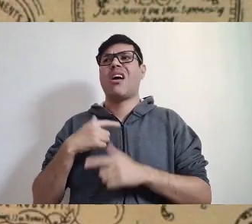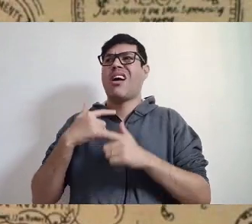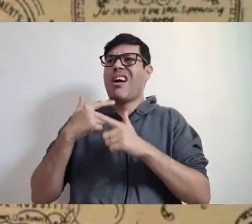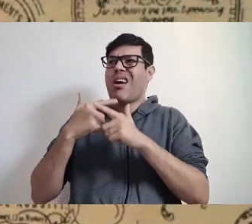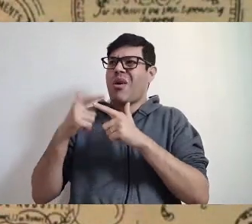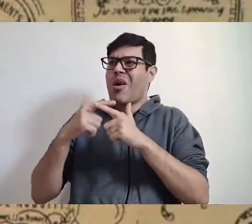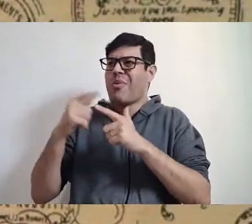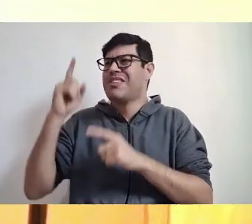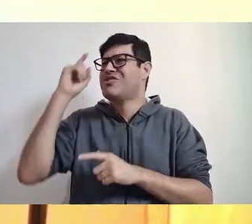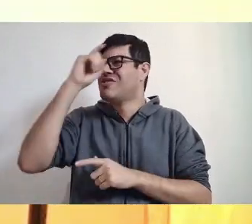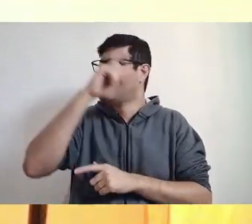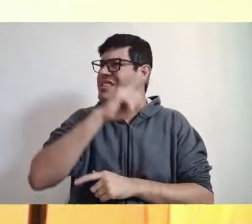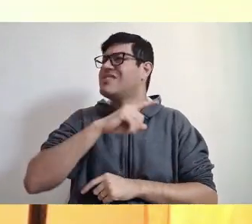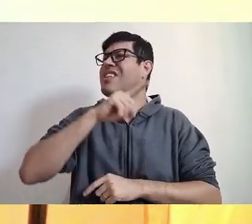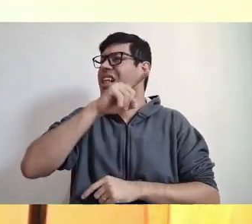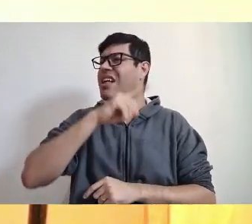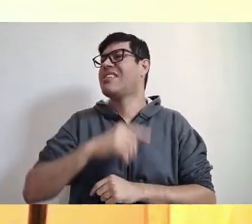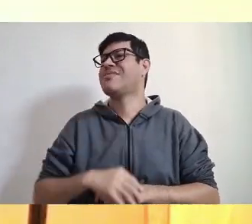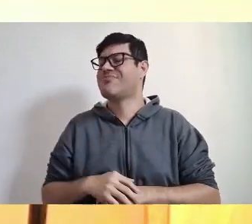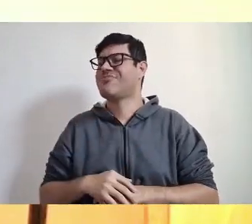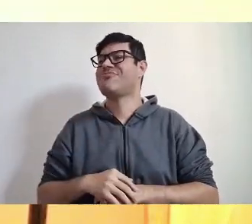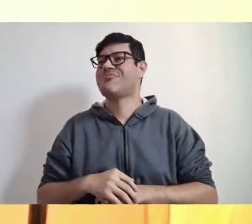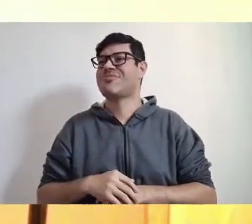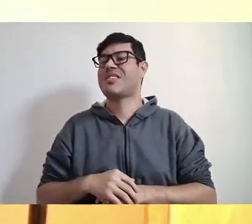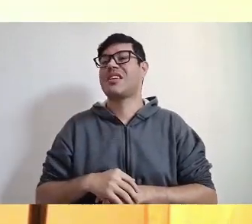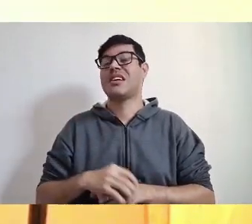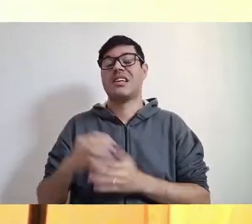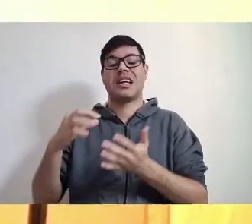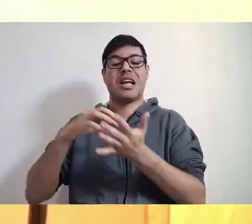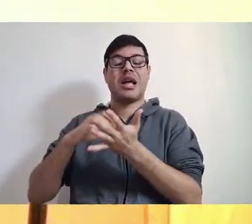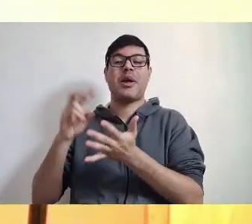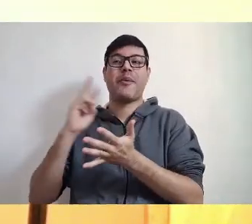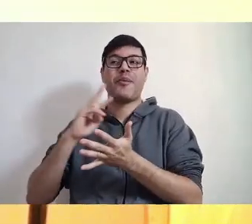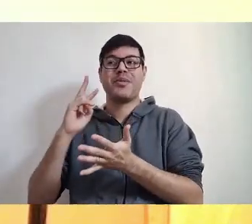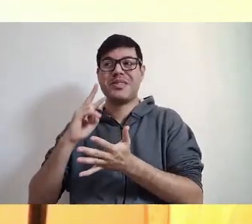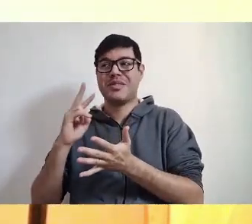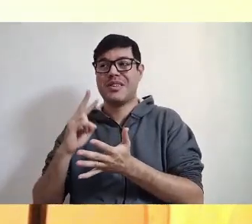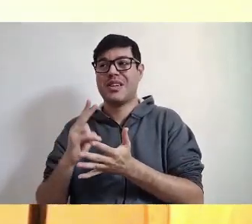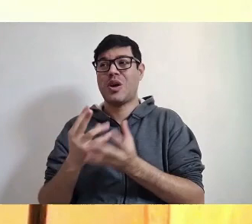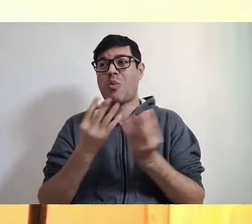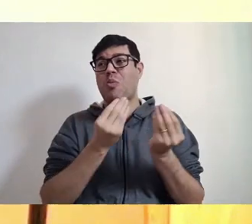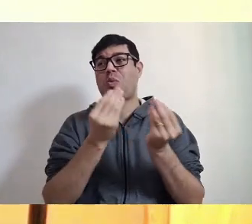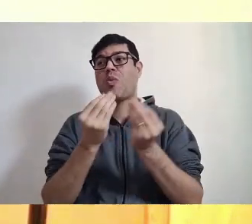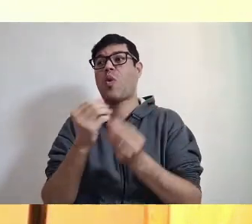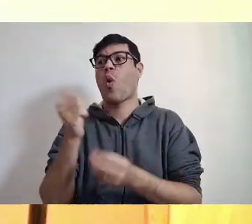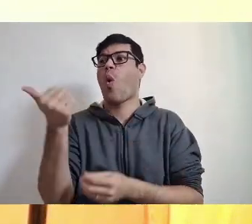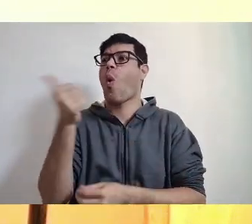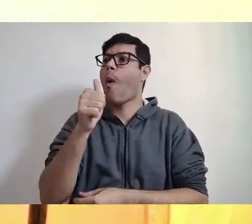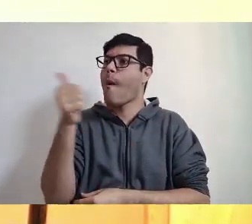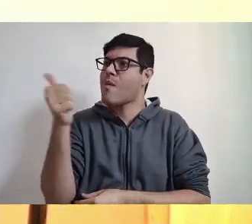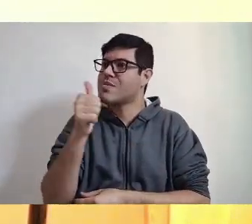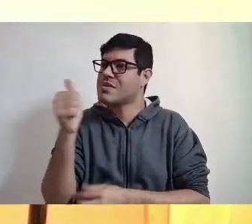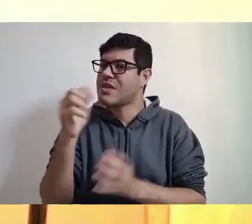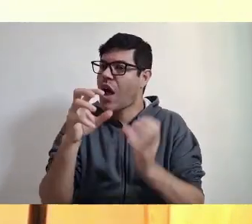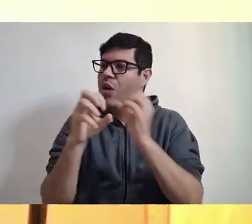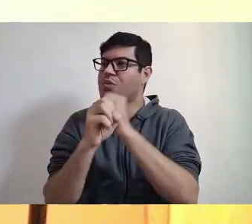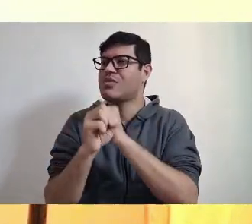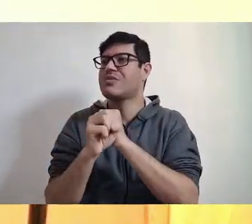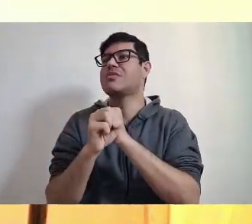fácil, mas não é. Você que está acompanhando não sabe o que é sim. Uma Câmara Municipal com 11 vereadores e mais